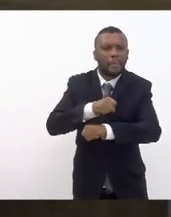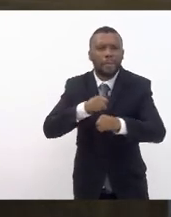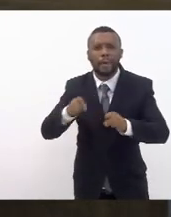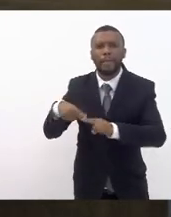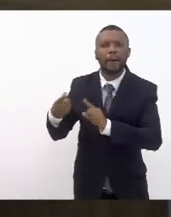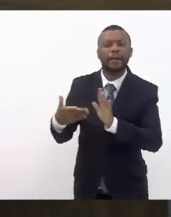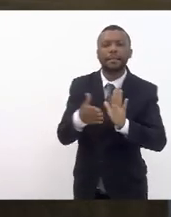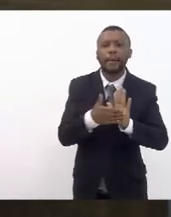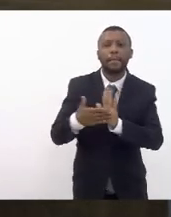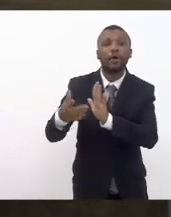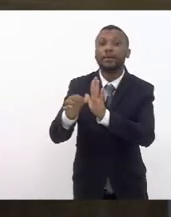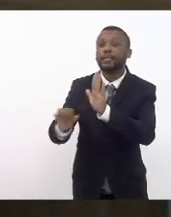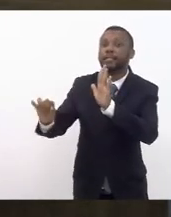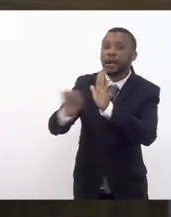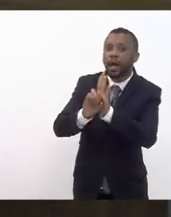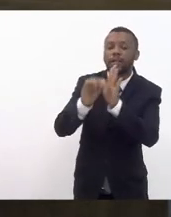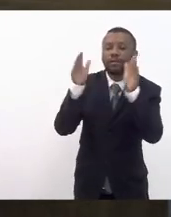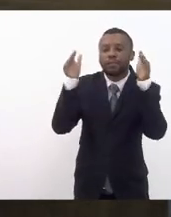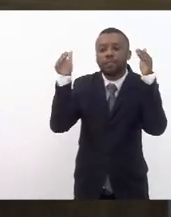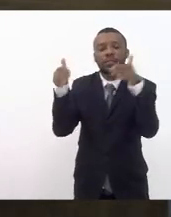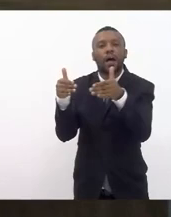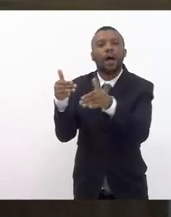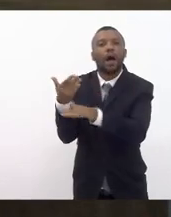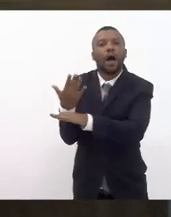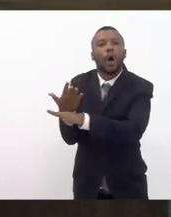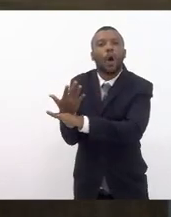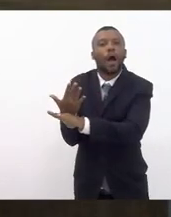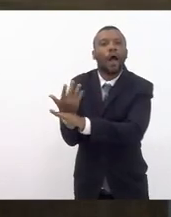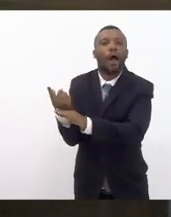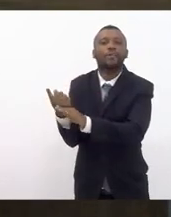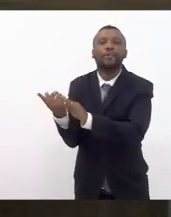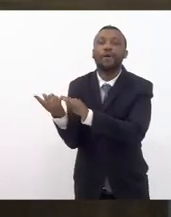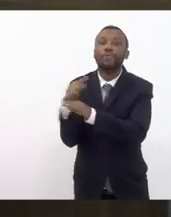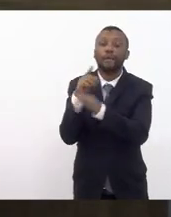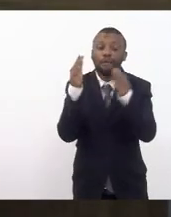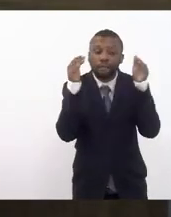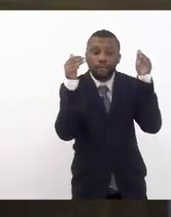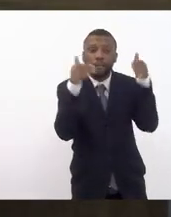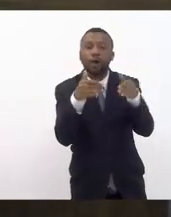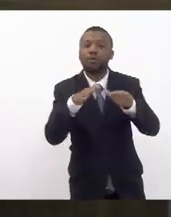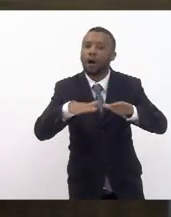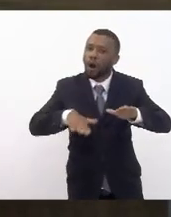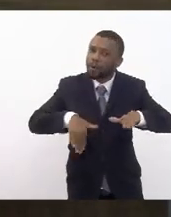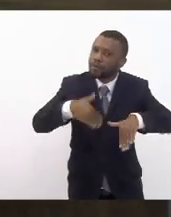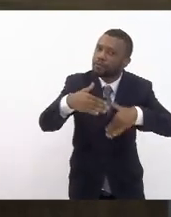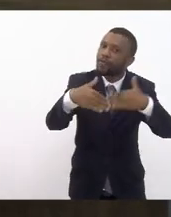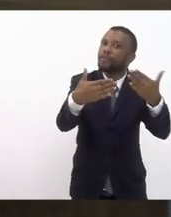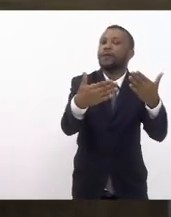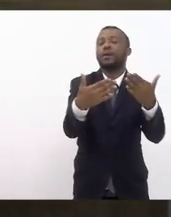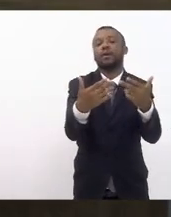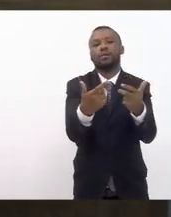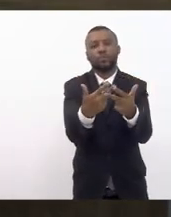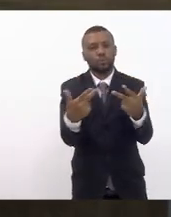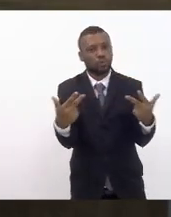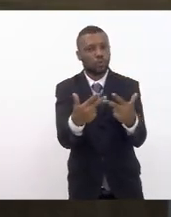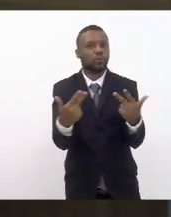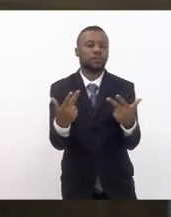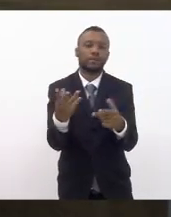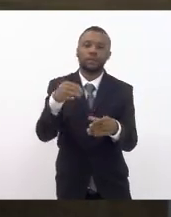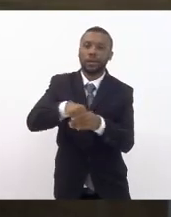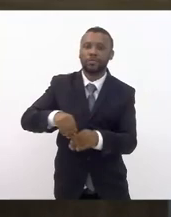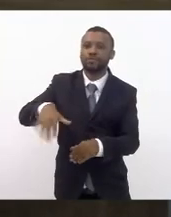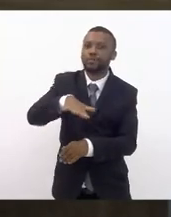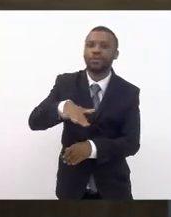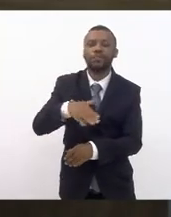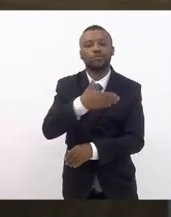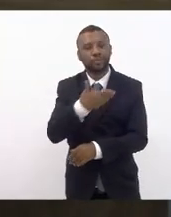pautas identitárias que tem se dedicado ao UERJ, ao invés de se dedicar prioritariamente ao desenvolvimento do nosso Estado.